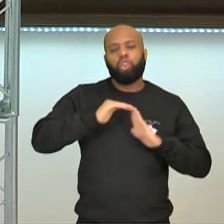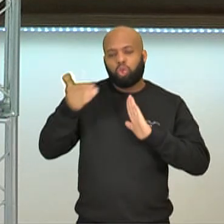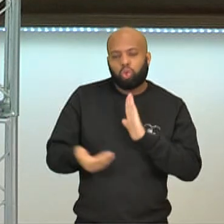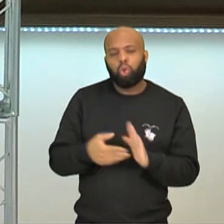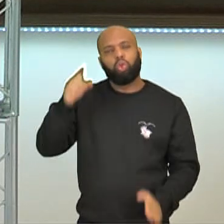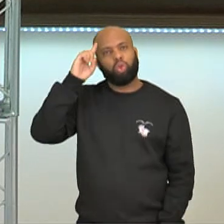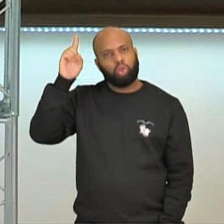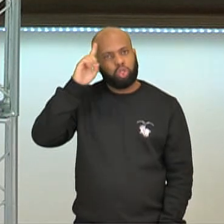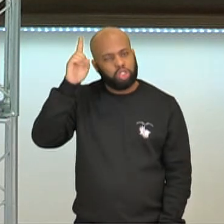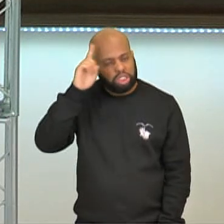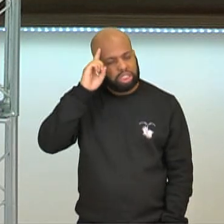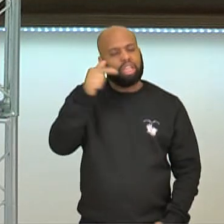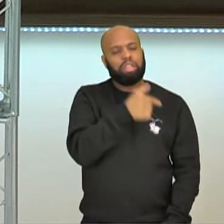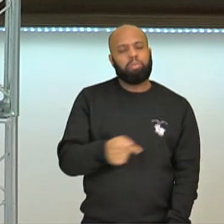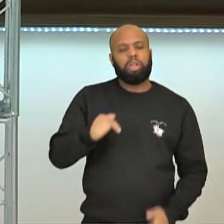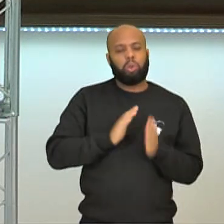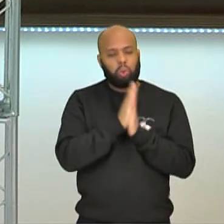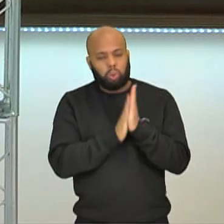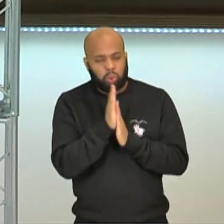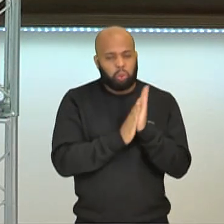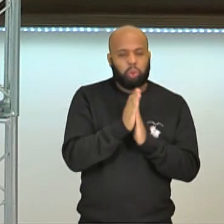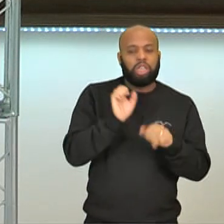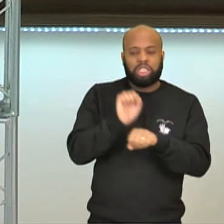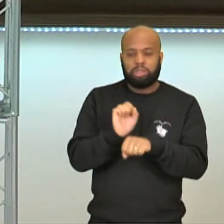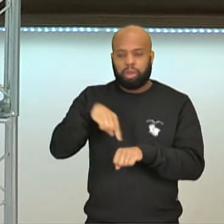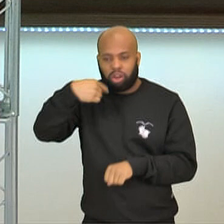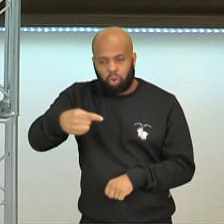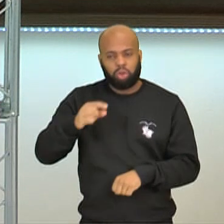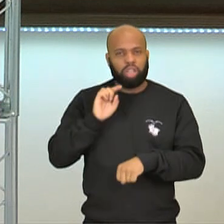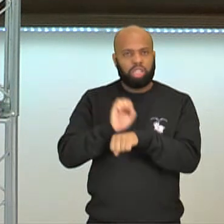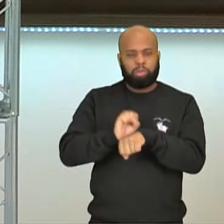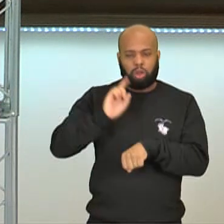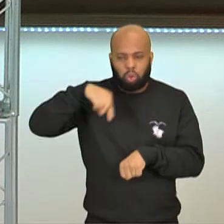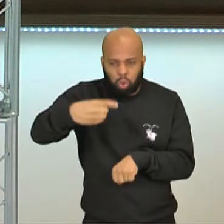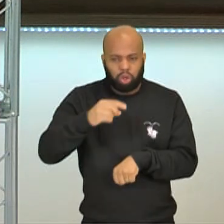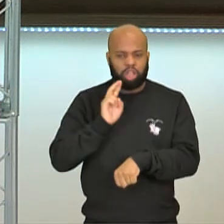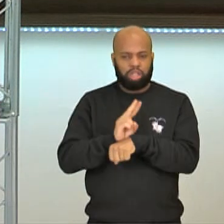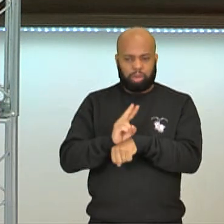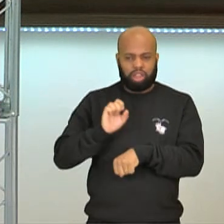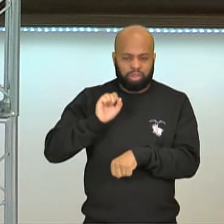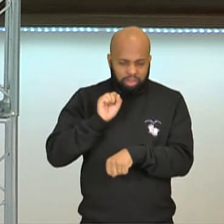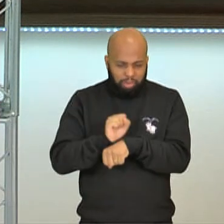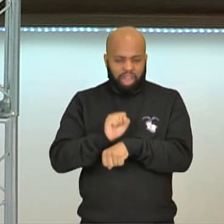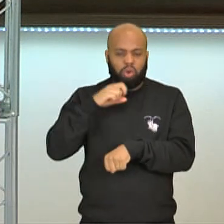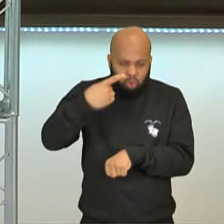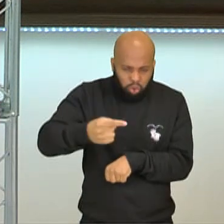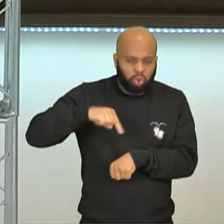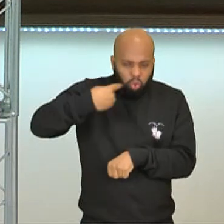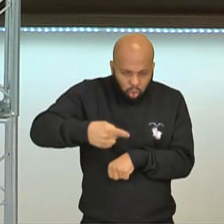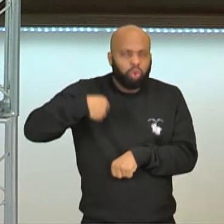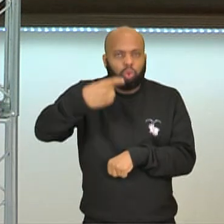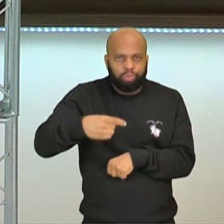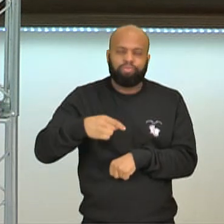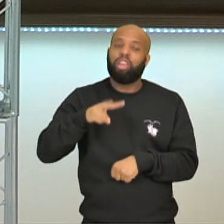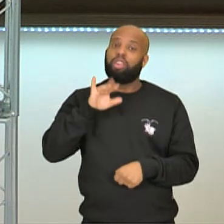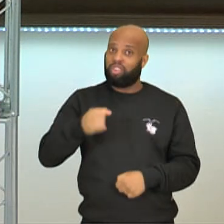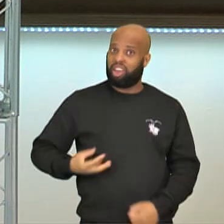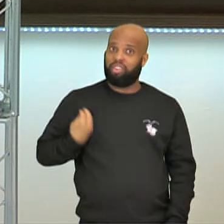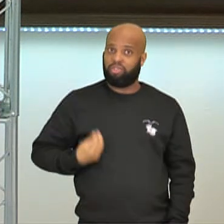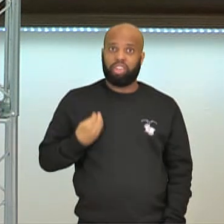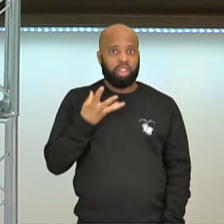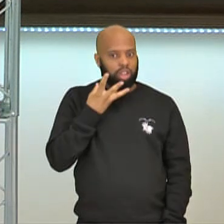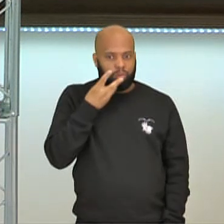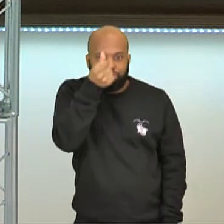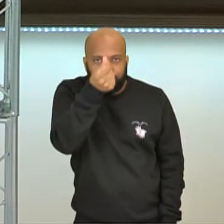semana ansiosos para a chegada de um outro dia, a vida vai passar muito rápido. Então, o ideal é que a gente viva